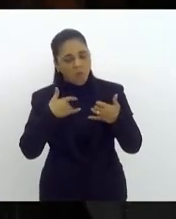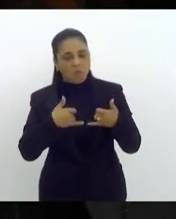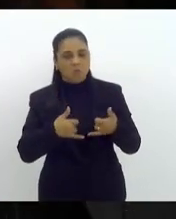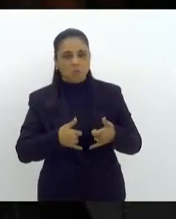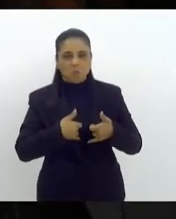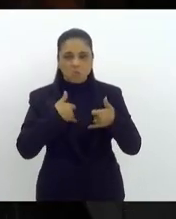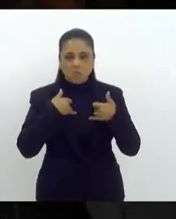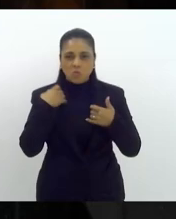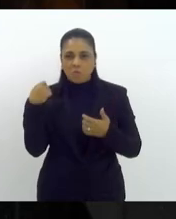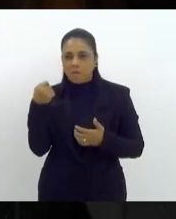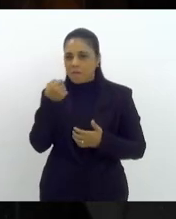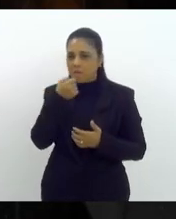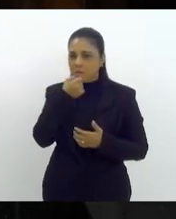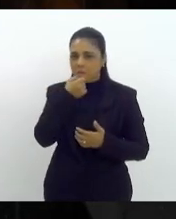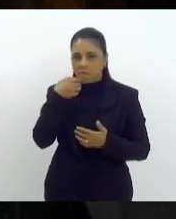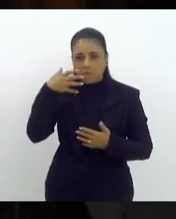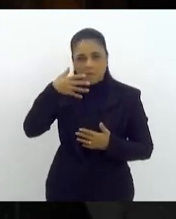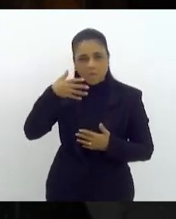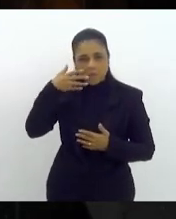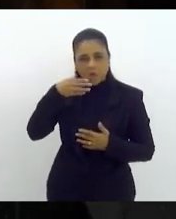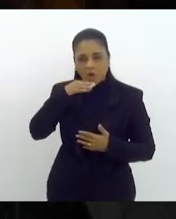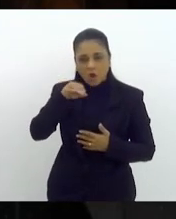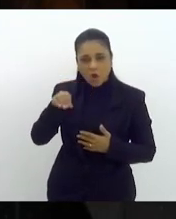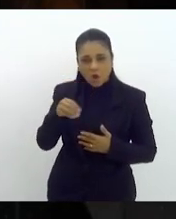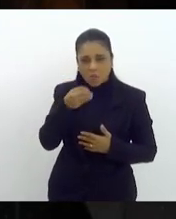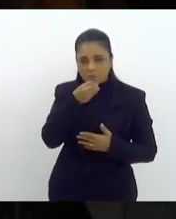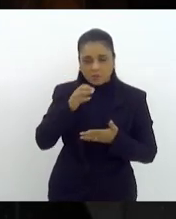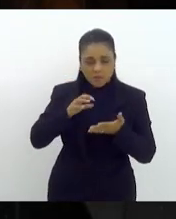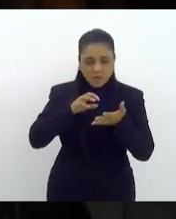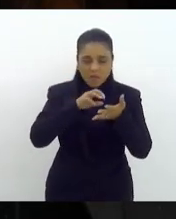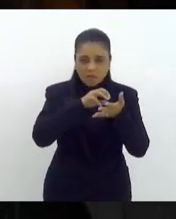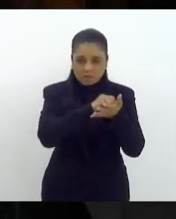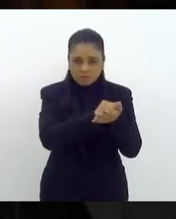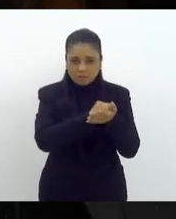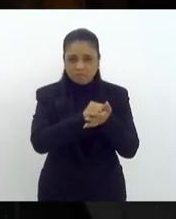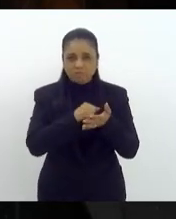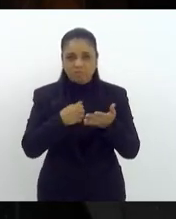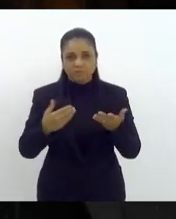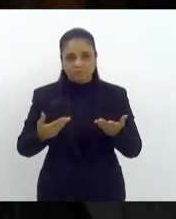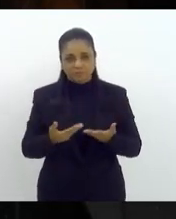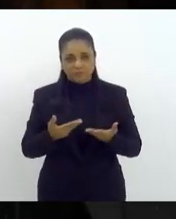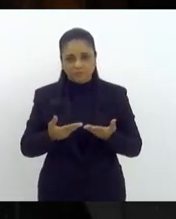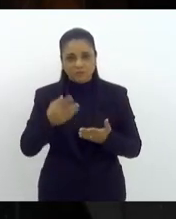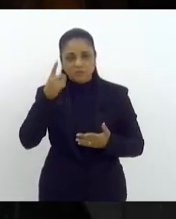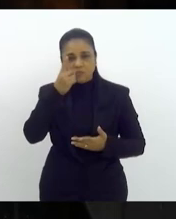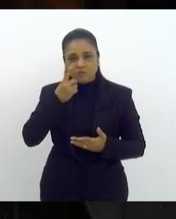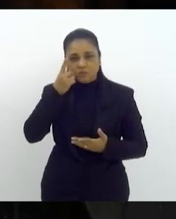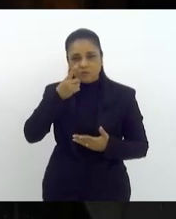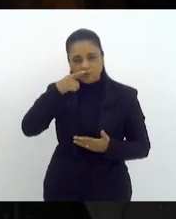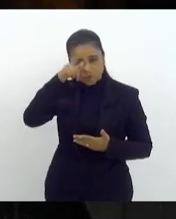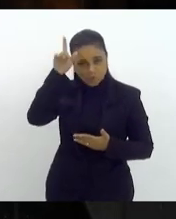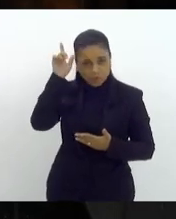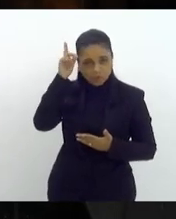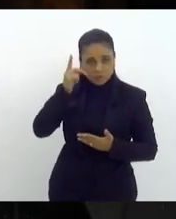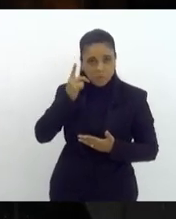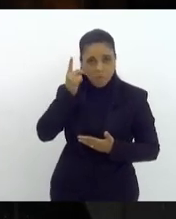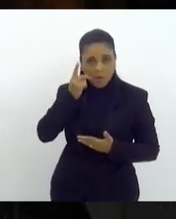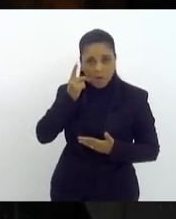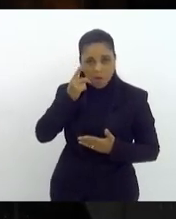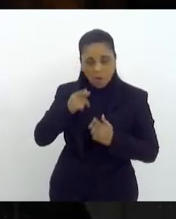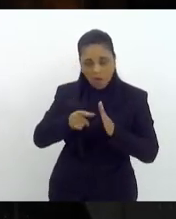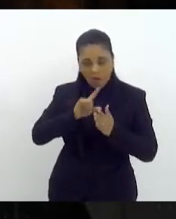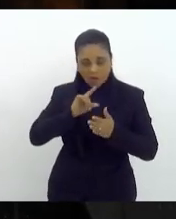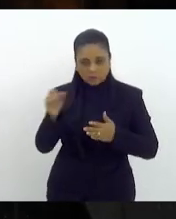nessa oportunidade quero registrar aqui o Deputado Luiz Paulo que me antecedeu